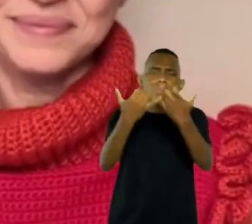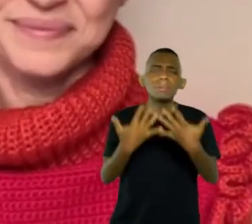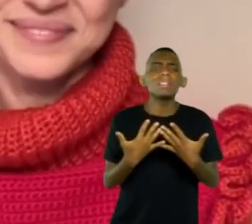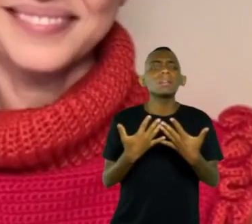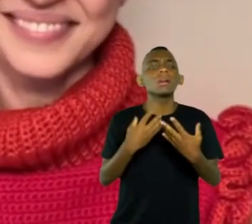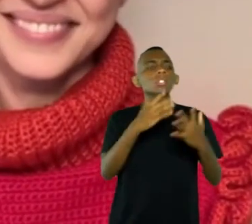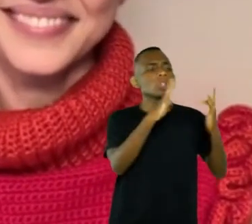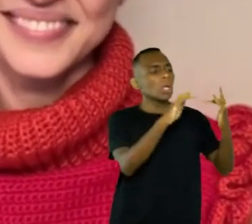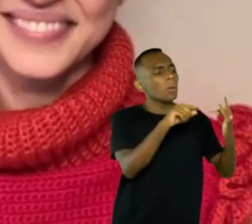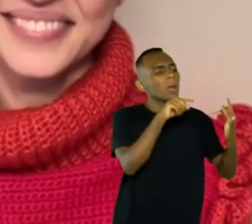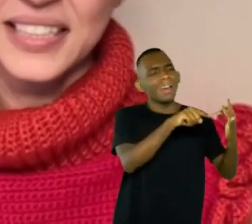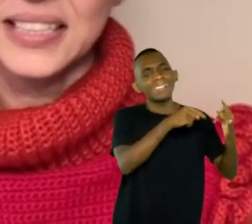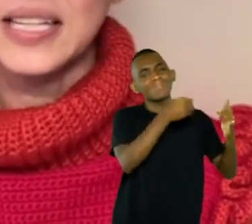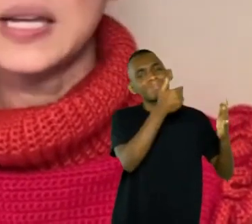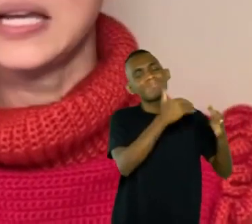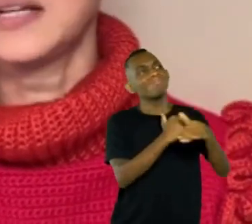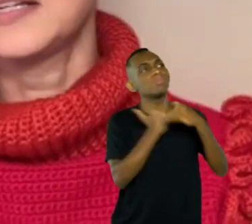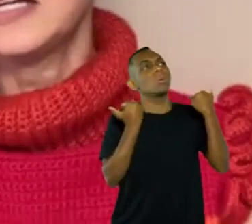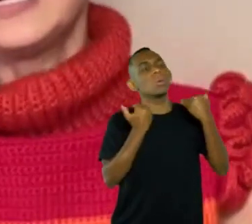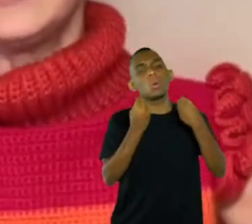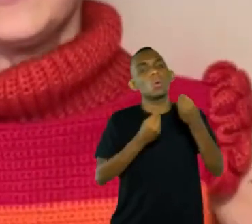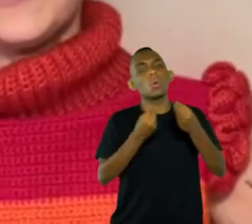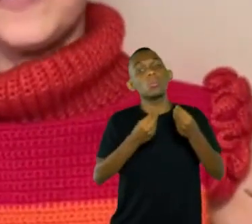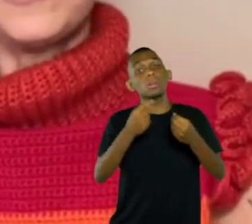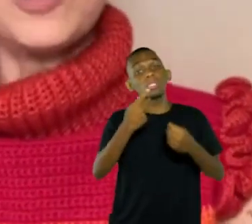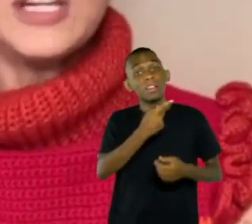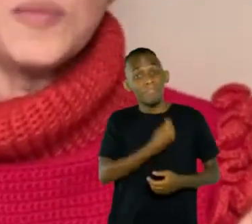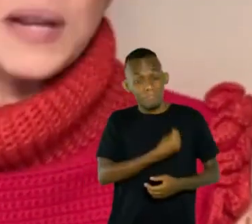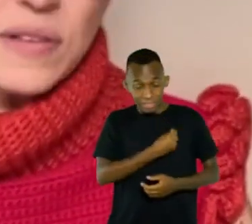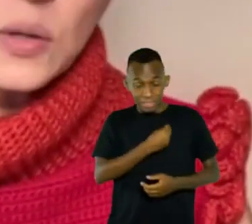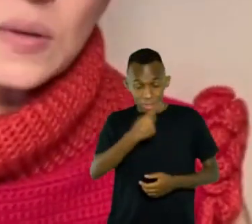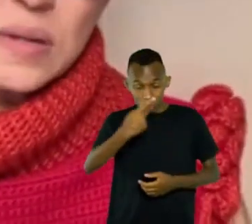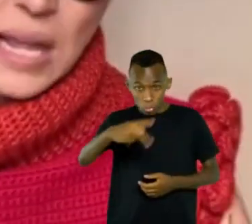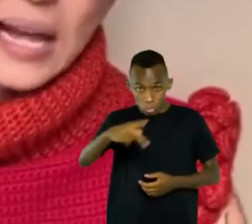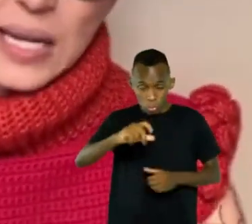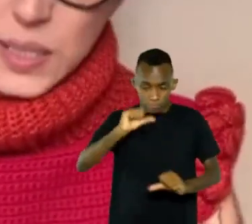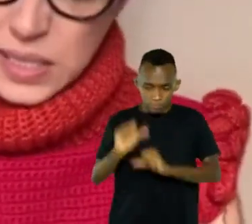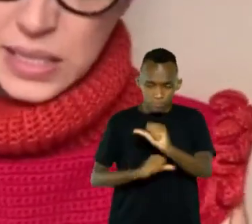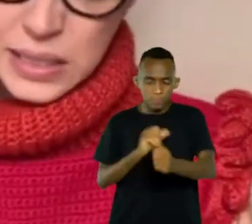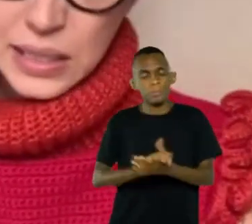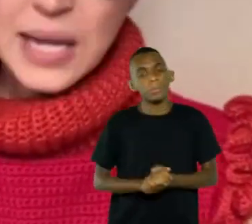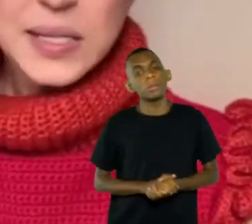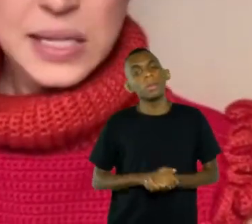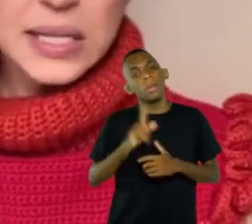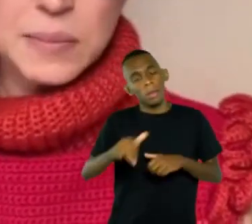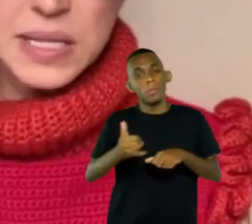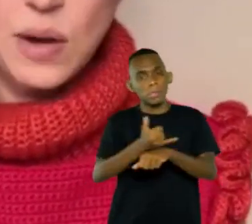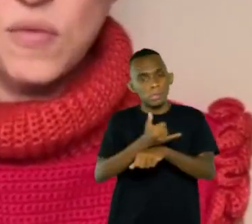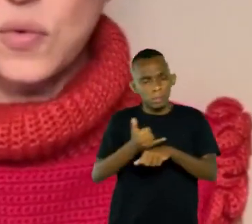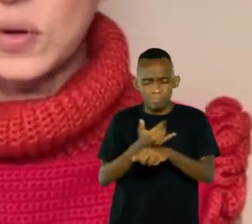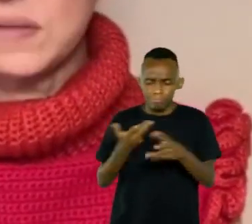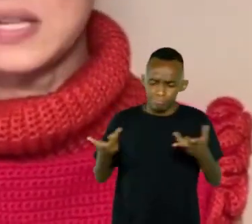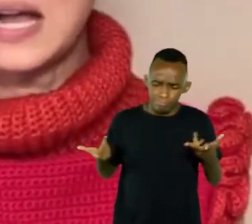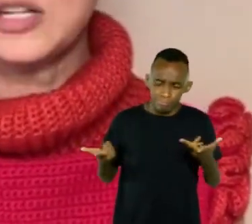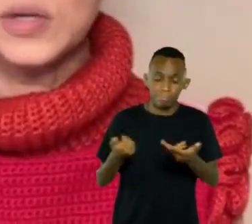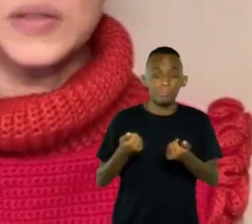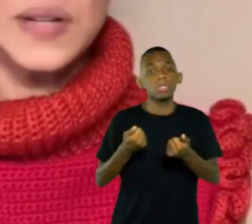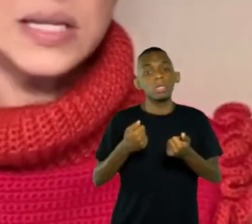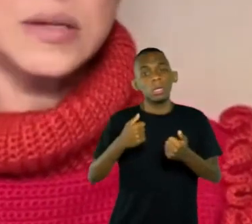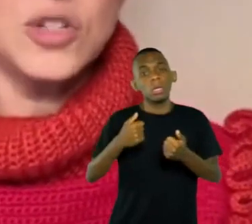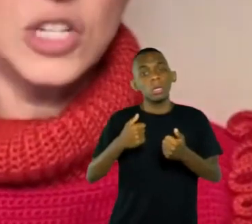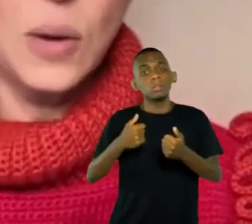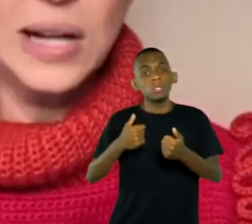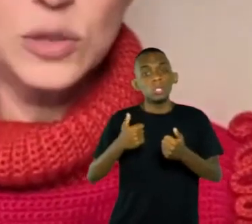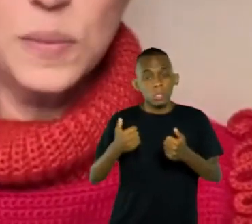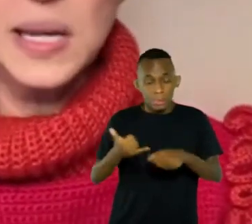esse renascimento também. É, foi um jeito maravilhoso, tá? E a escrita, né? A escrita me salvou. Na verdade, quando